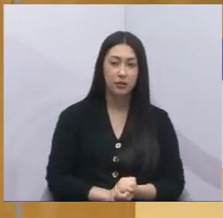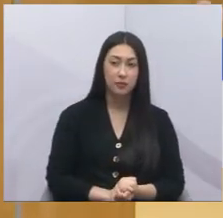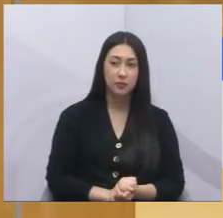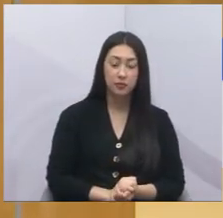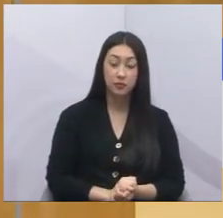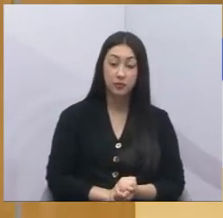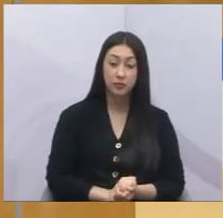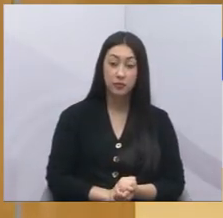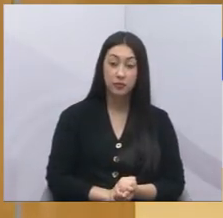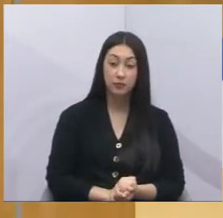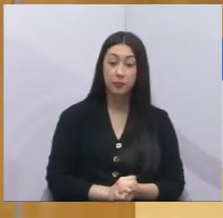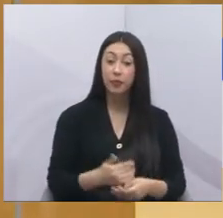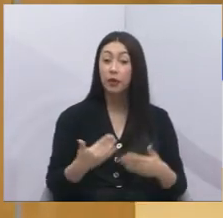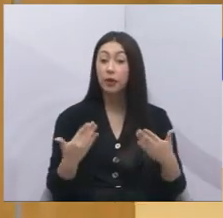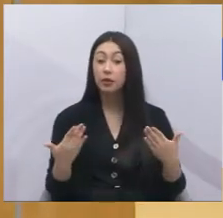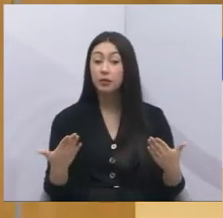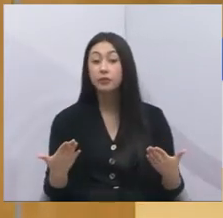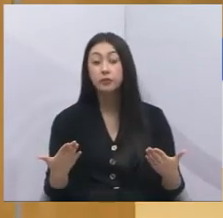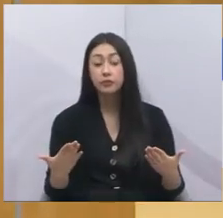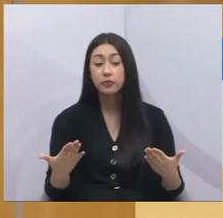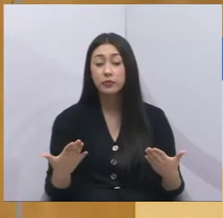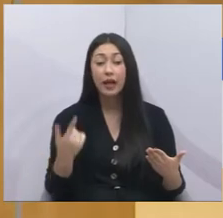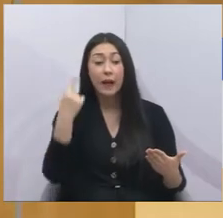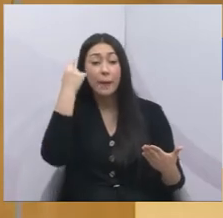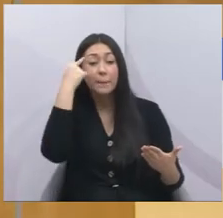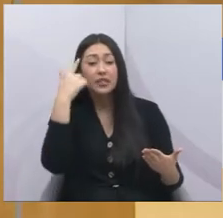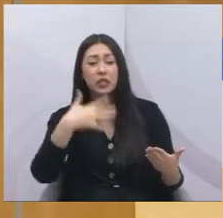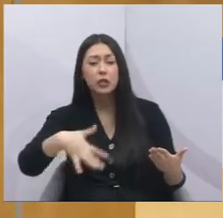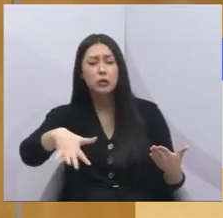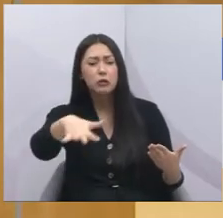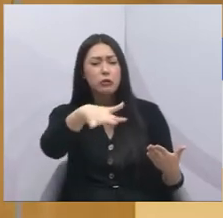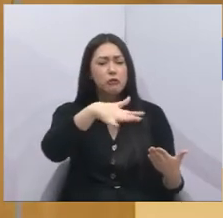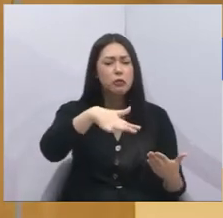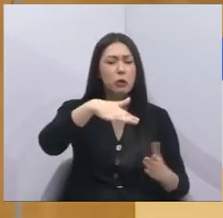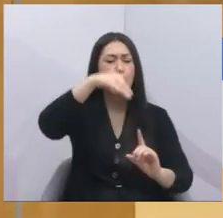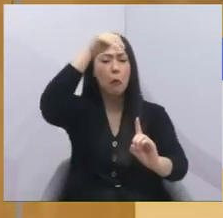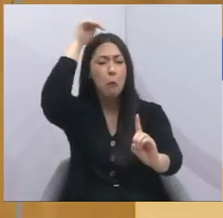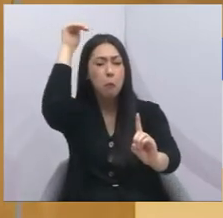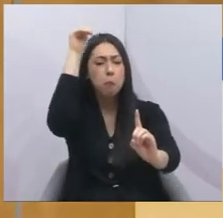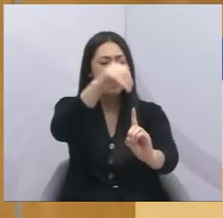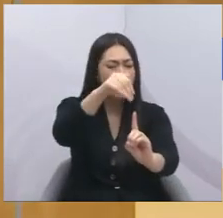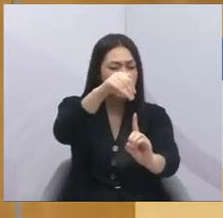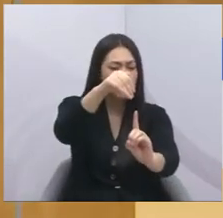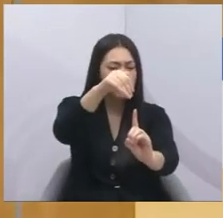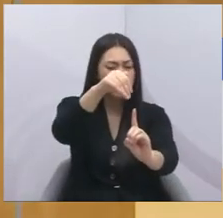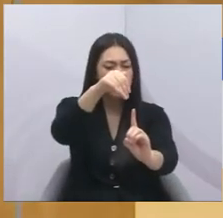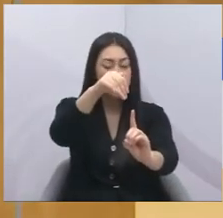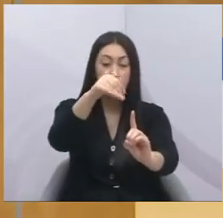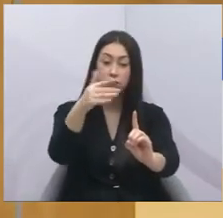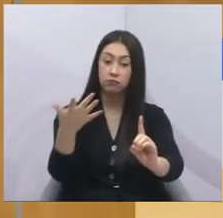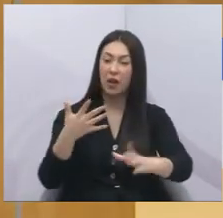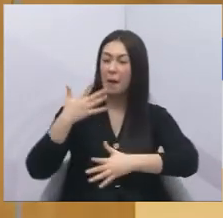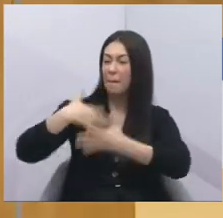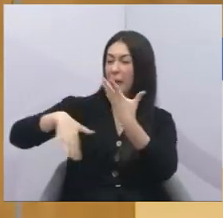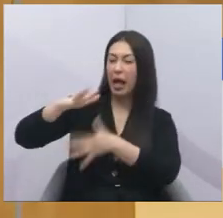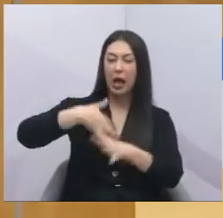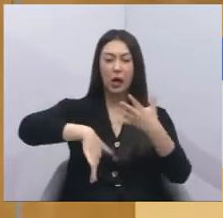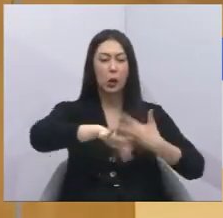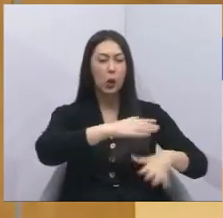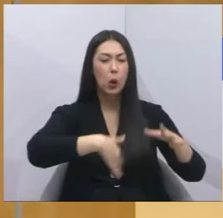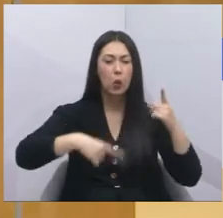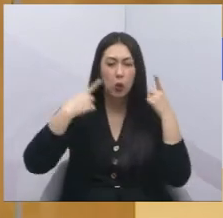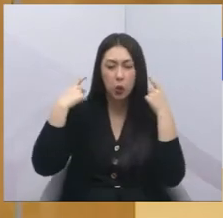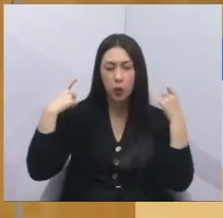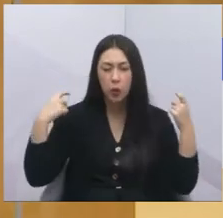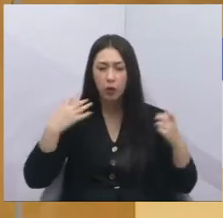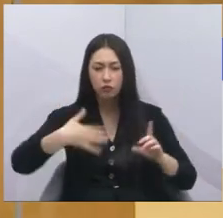E nada mais do que isso, achar que vocês são o culpado da bagunça que está na cidade, bagunça, de perturbação.